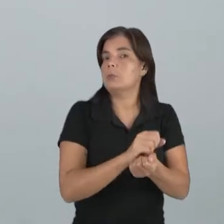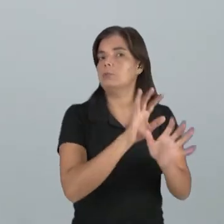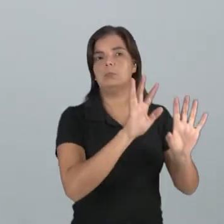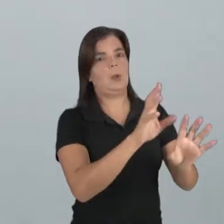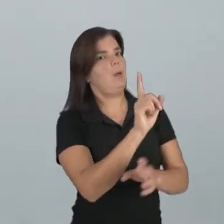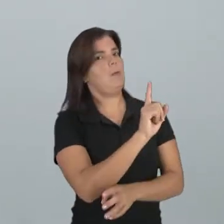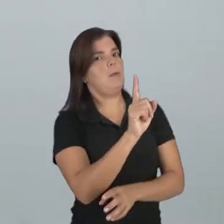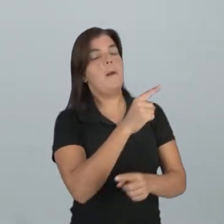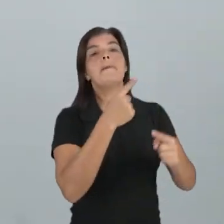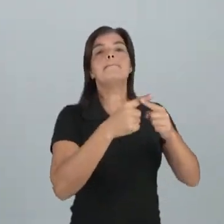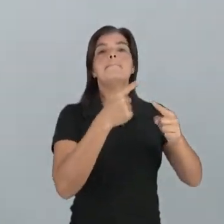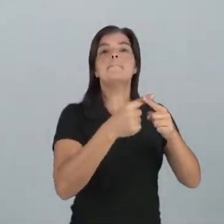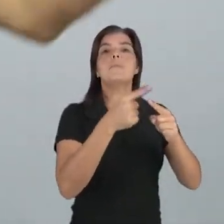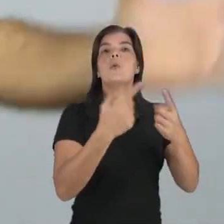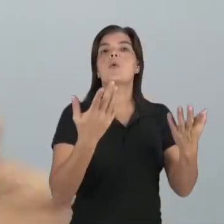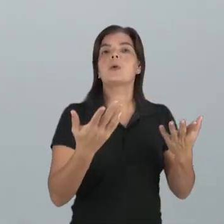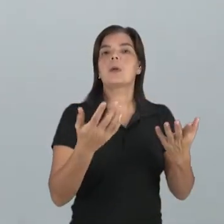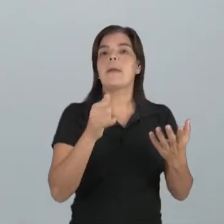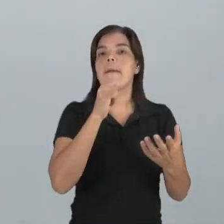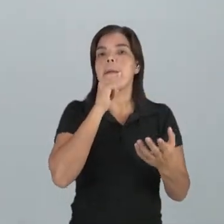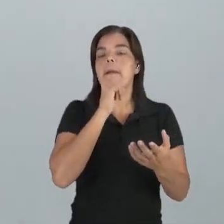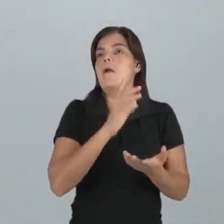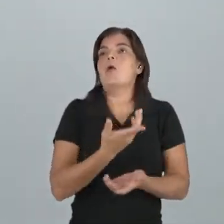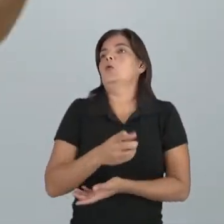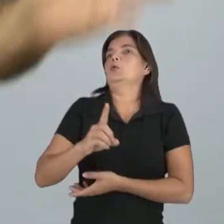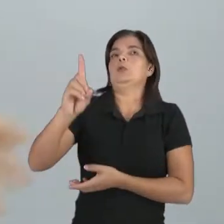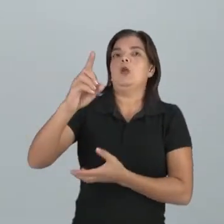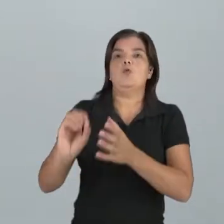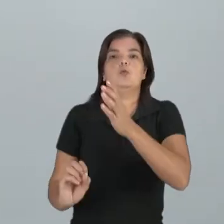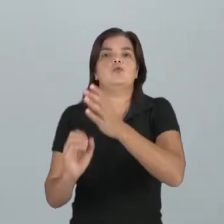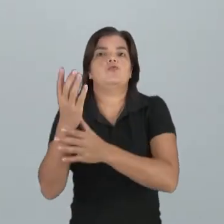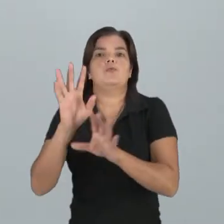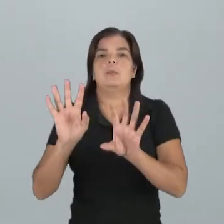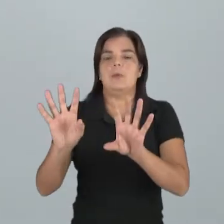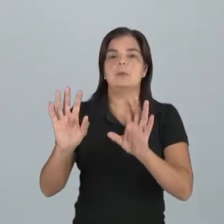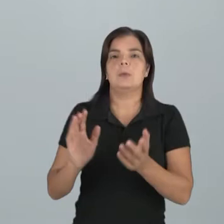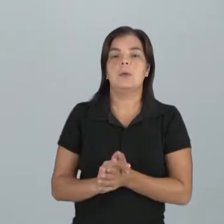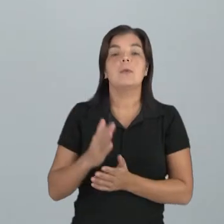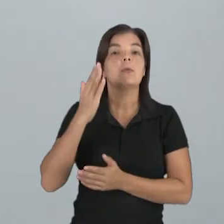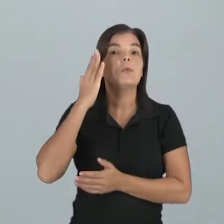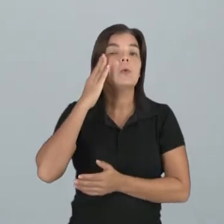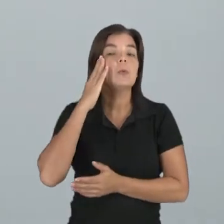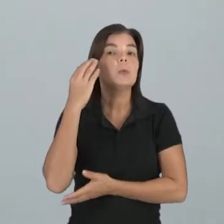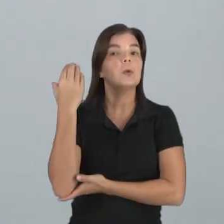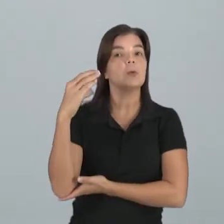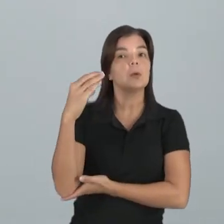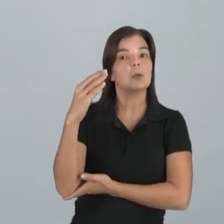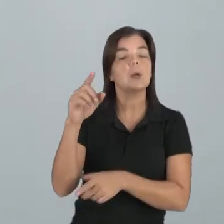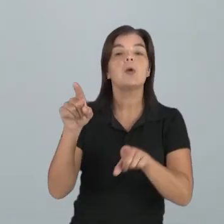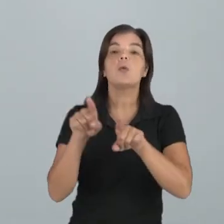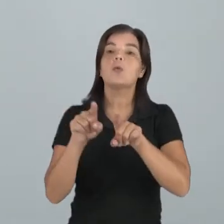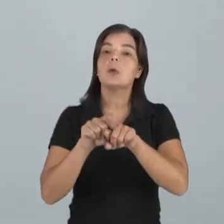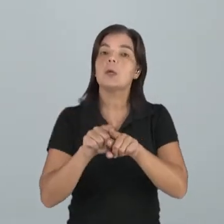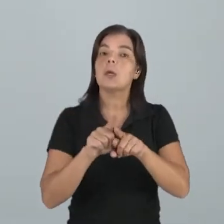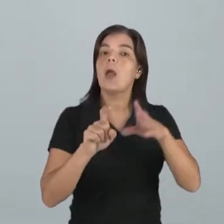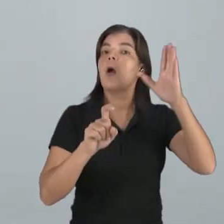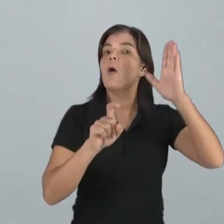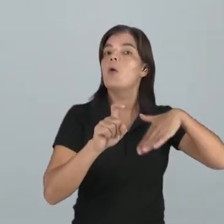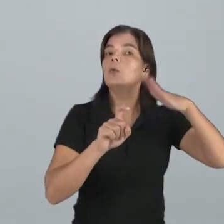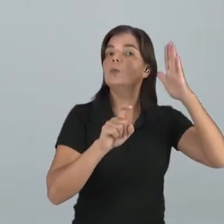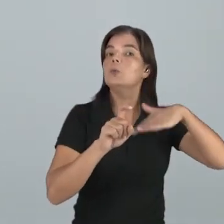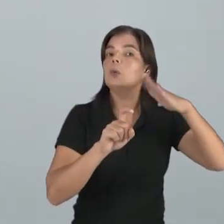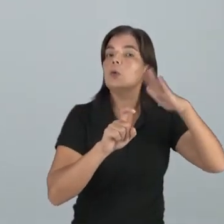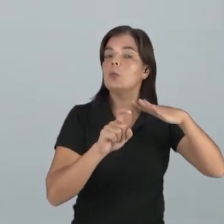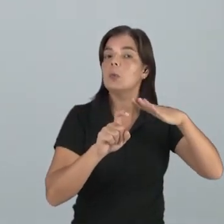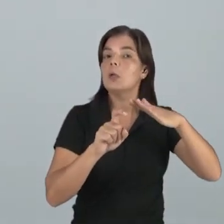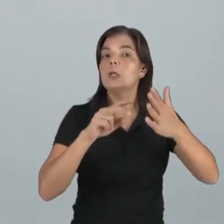é assim, porque foi o tal ser, o mundo surgiu dessa maneira. Vamos entender o que é ciência e o que é mito. Mito não